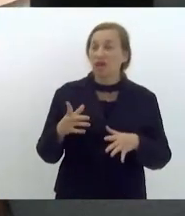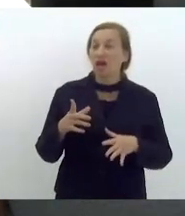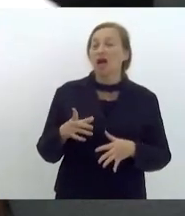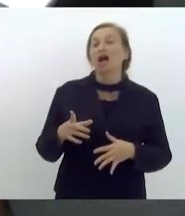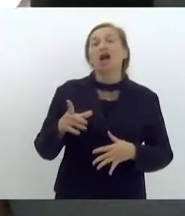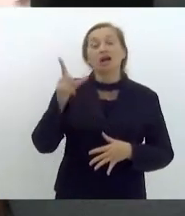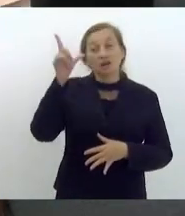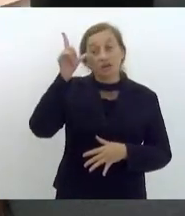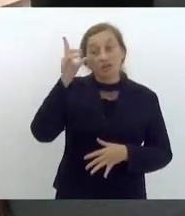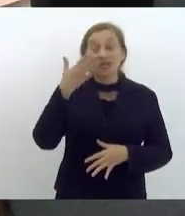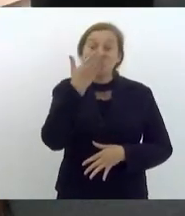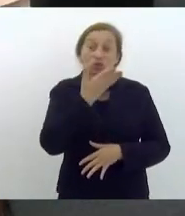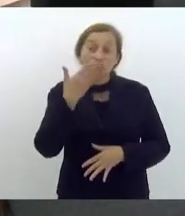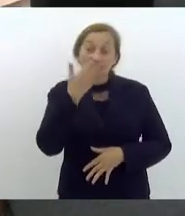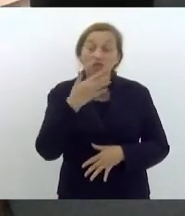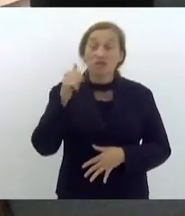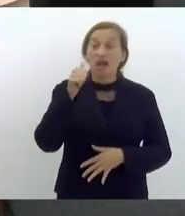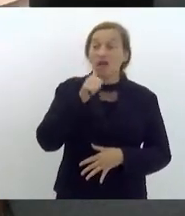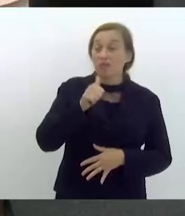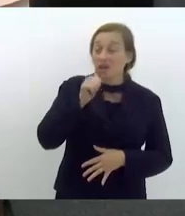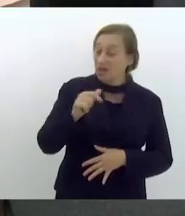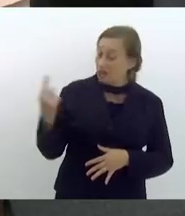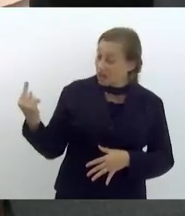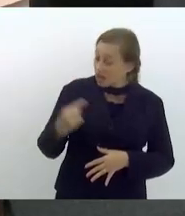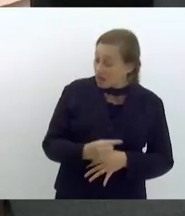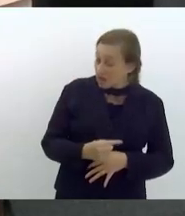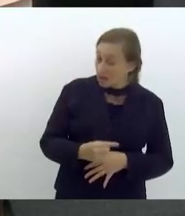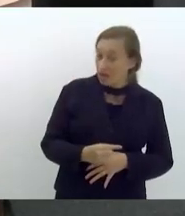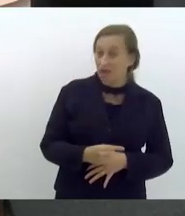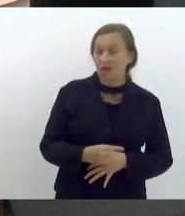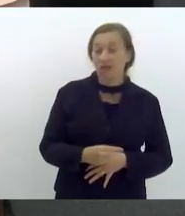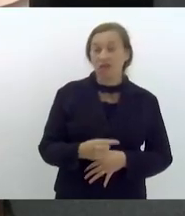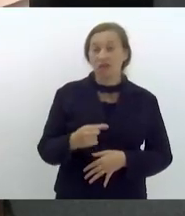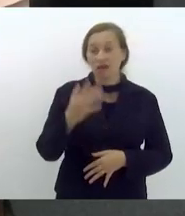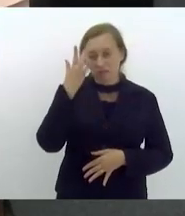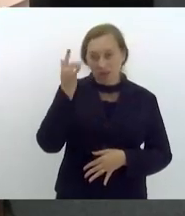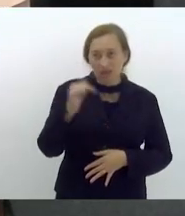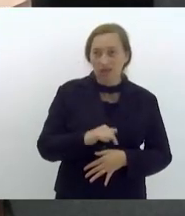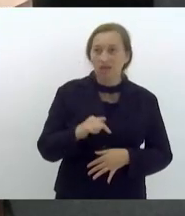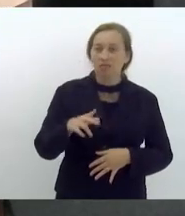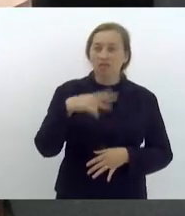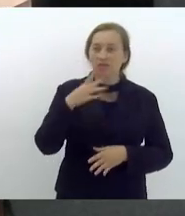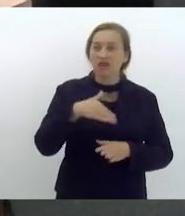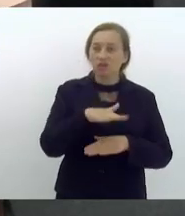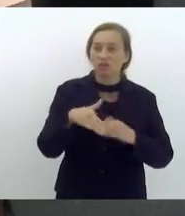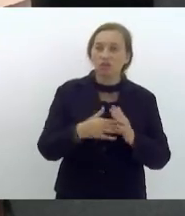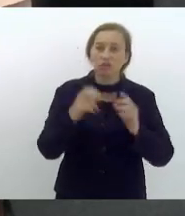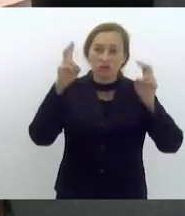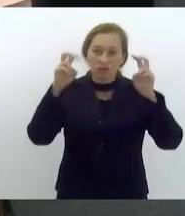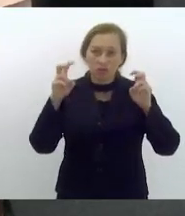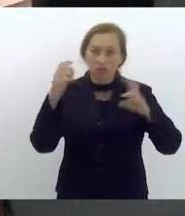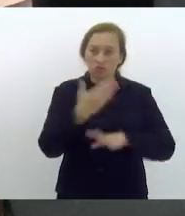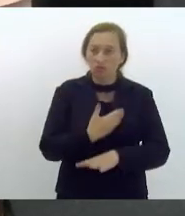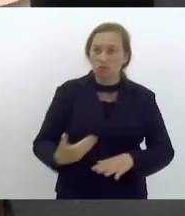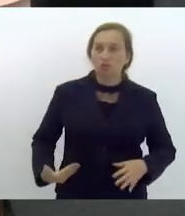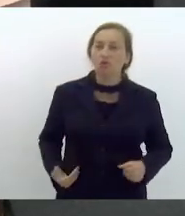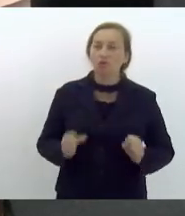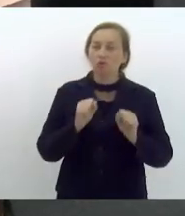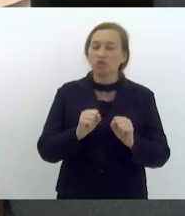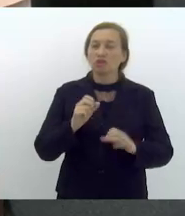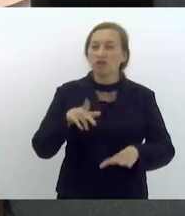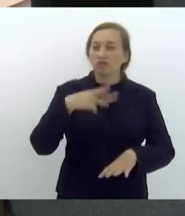a doce docinha para também dar contribuição dela e todas as matérias do governo aqui de todas as formas que eu puder